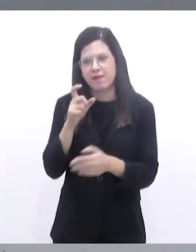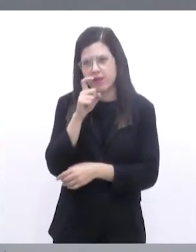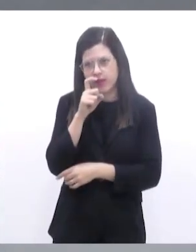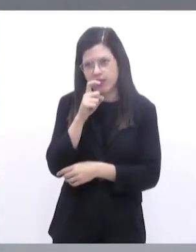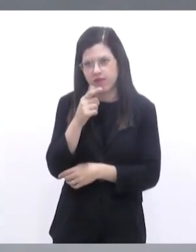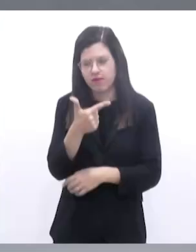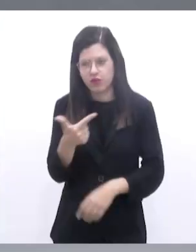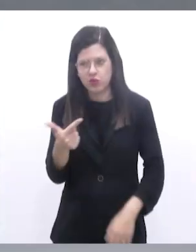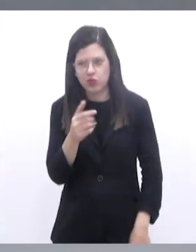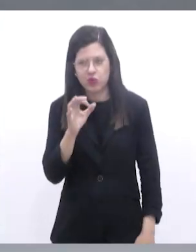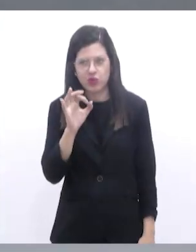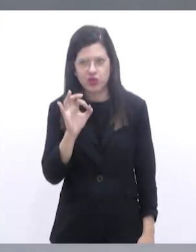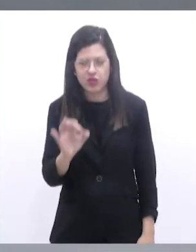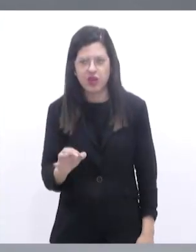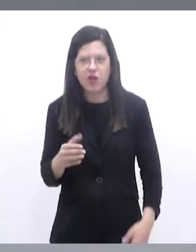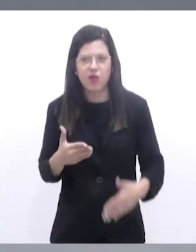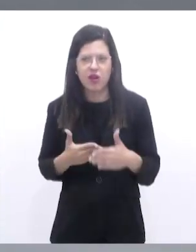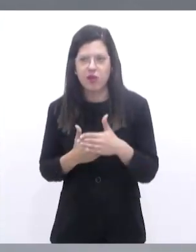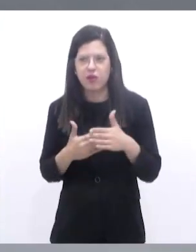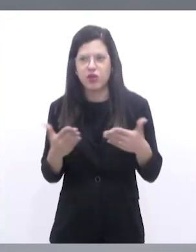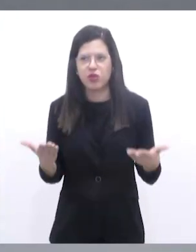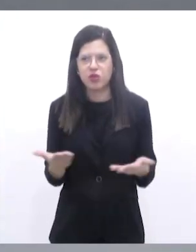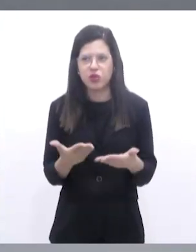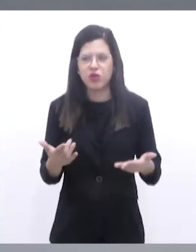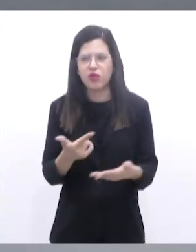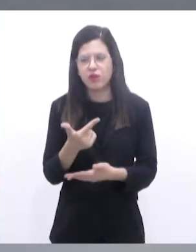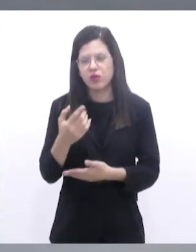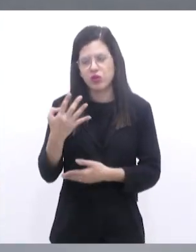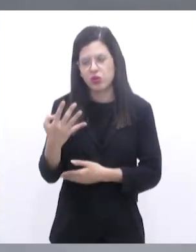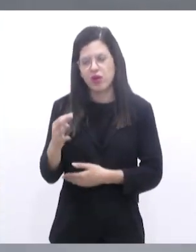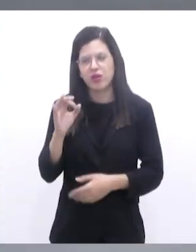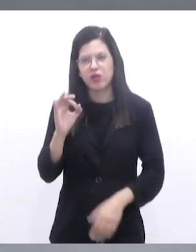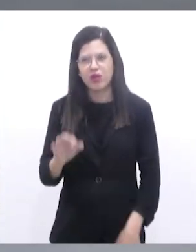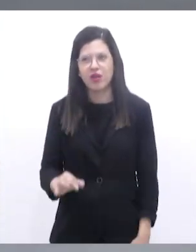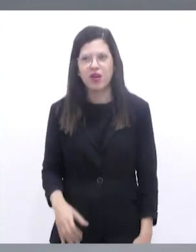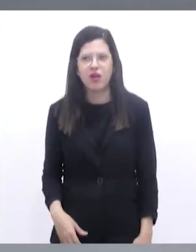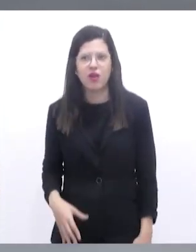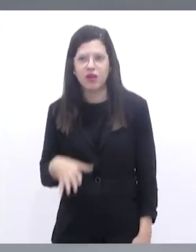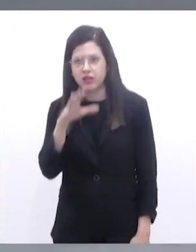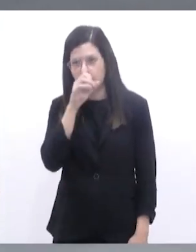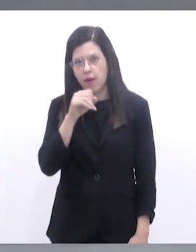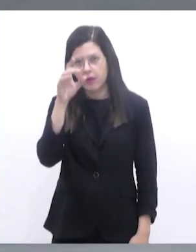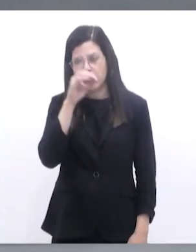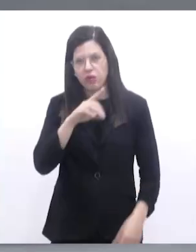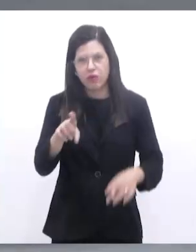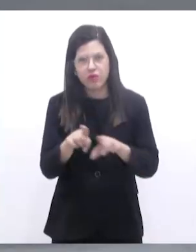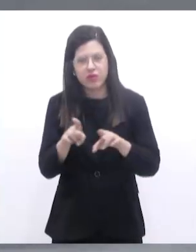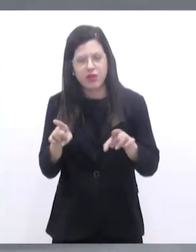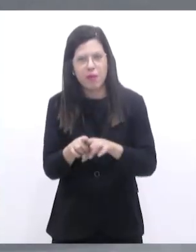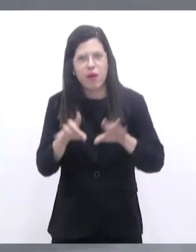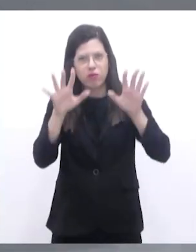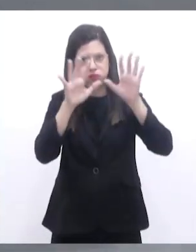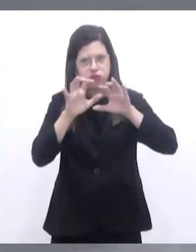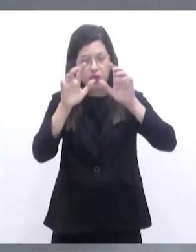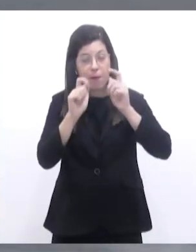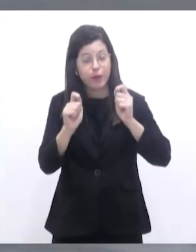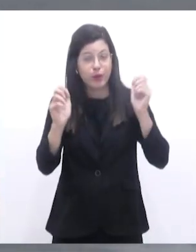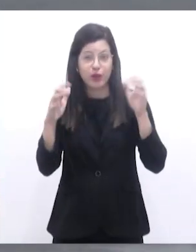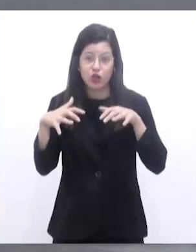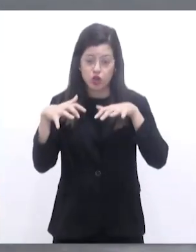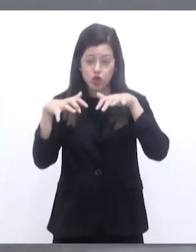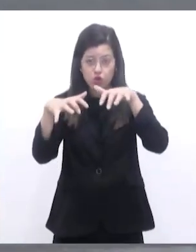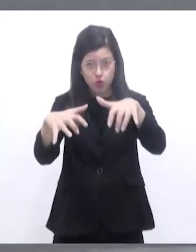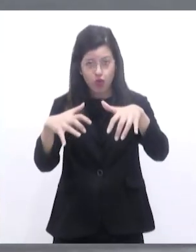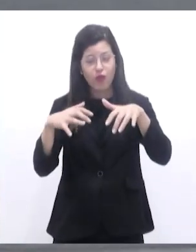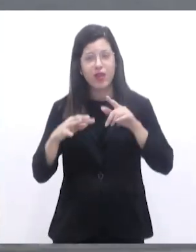faz 22 graus, a máxima prevista para hoje é de 24 graus. O fim de semana também vai ser de tempo nublado com possibilidade de chuva.